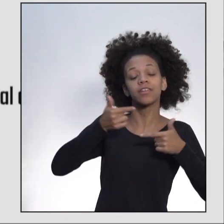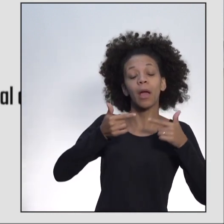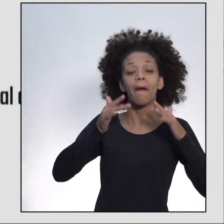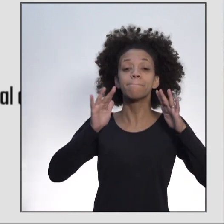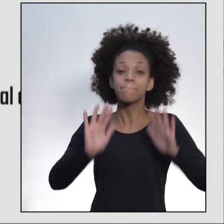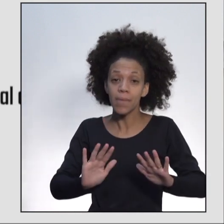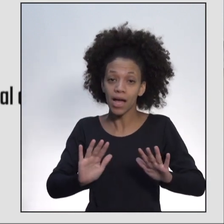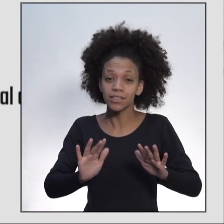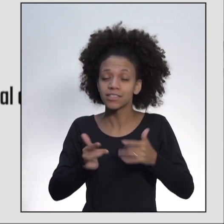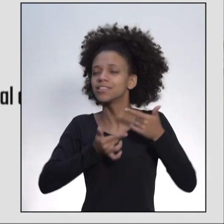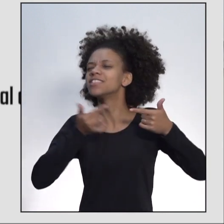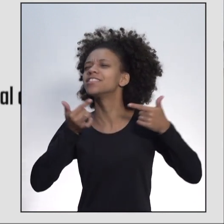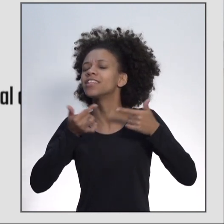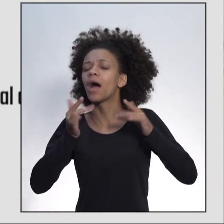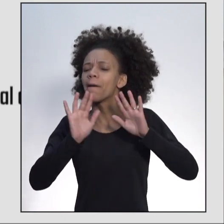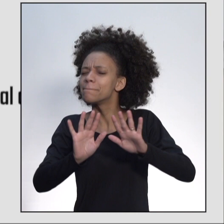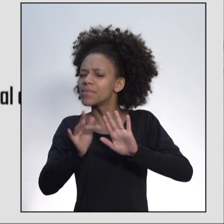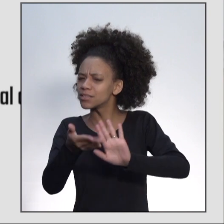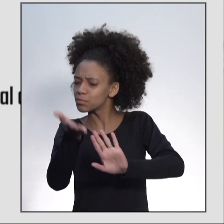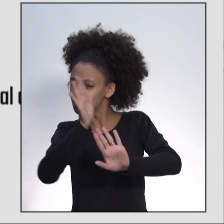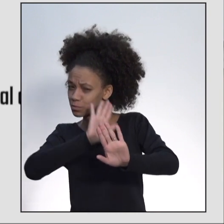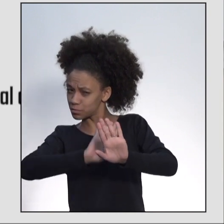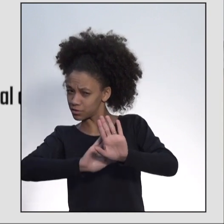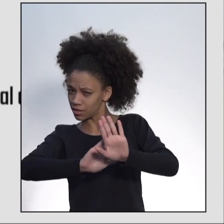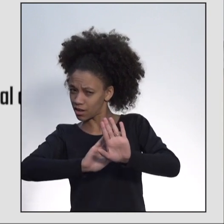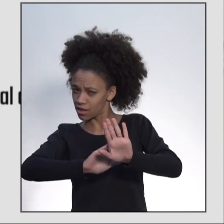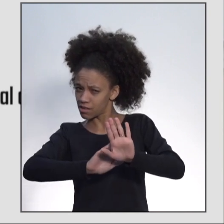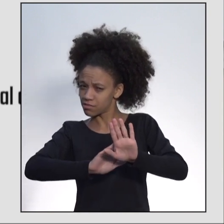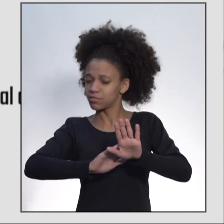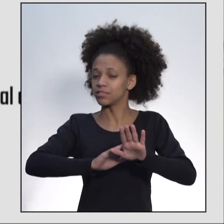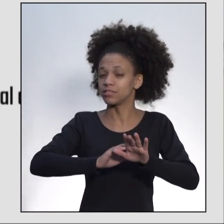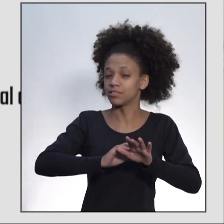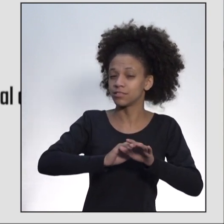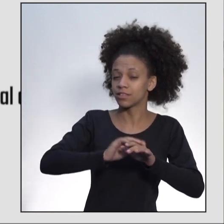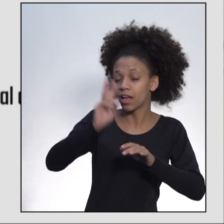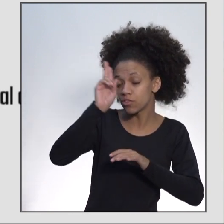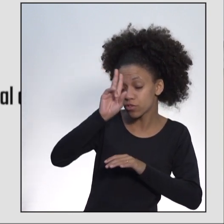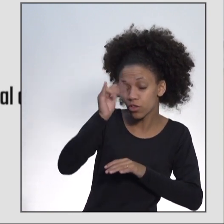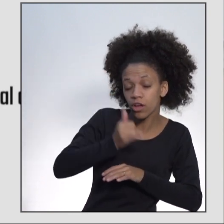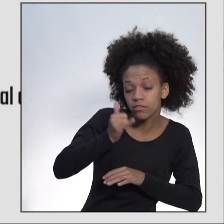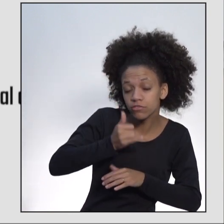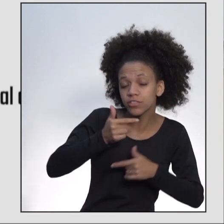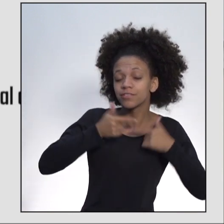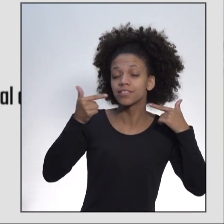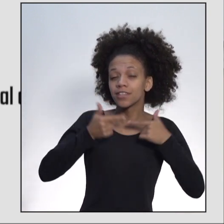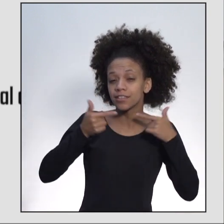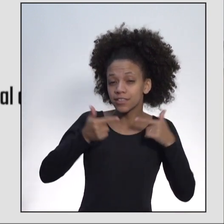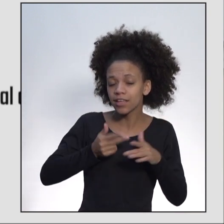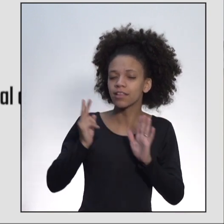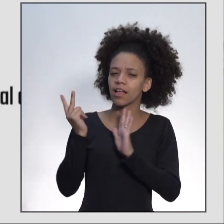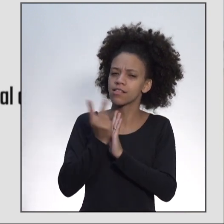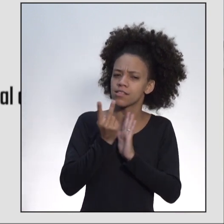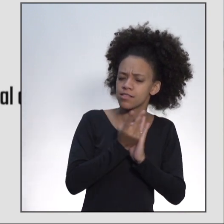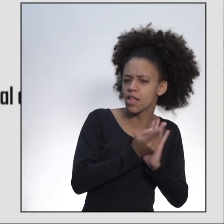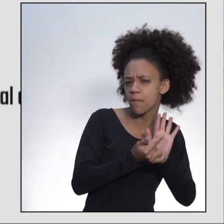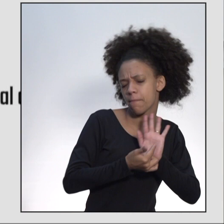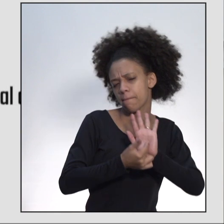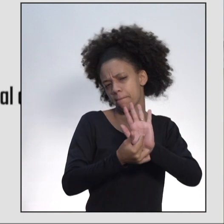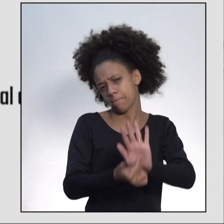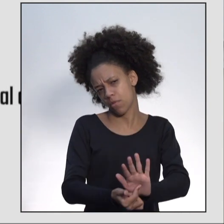trás desse discurso, humorístico, engraçado, ela sempre